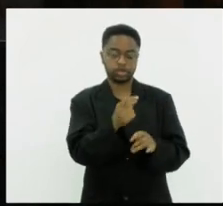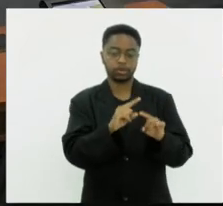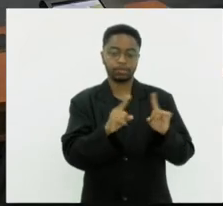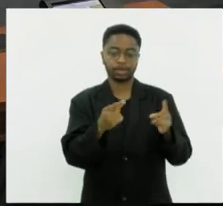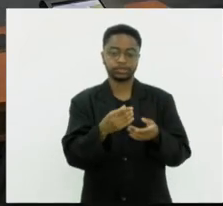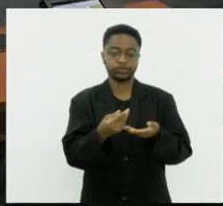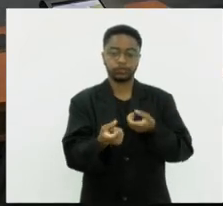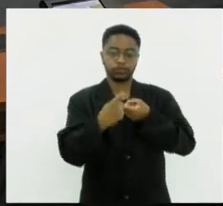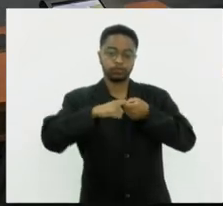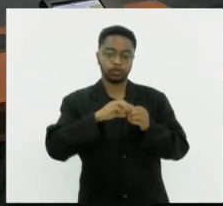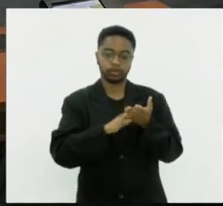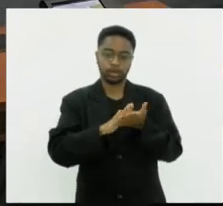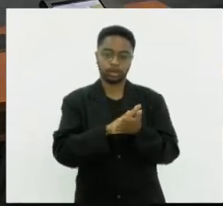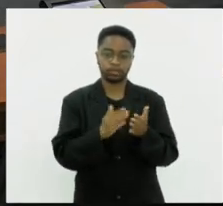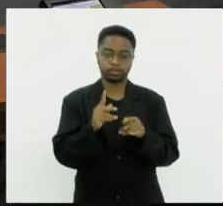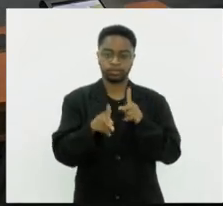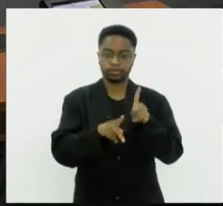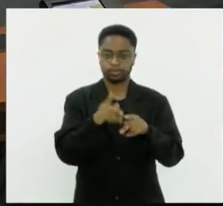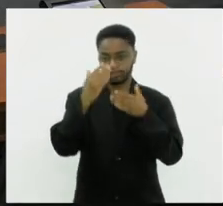presidenta.